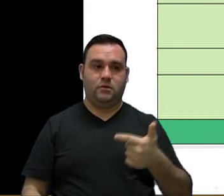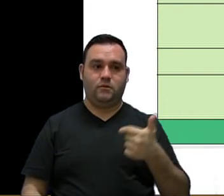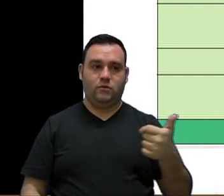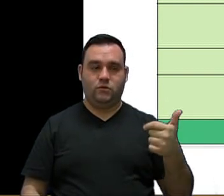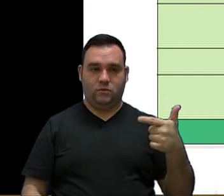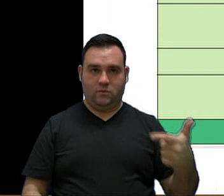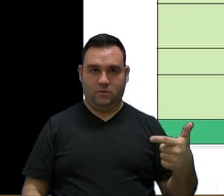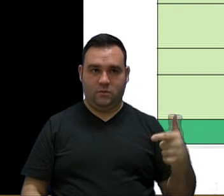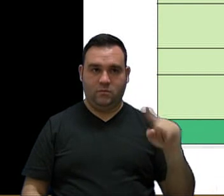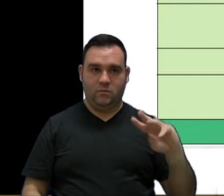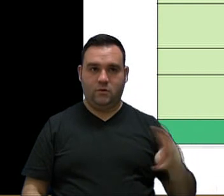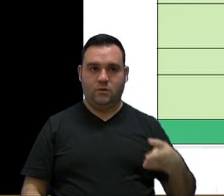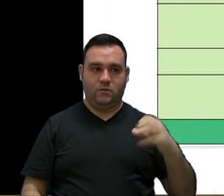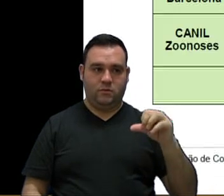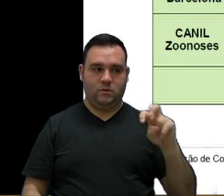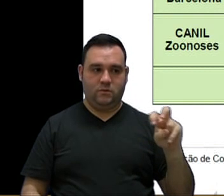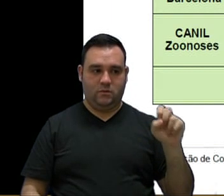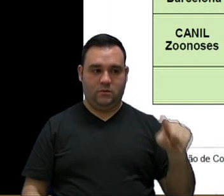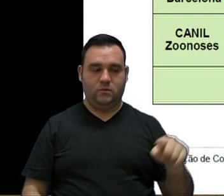122975635r